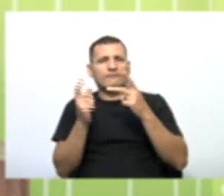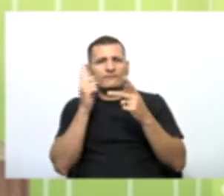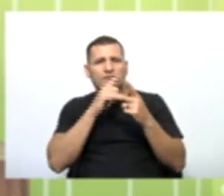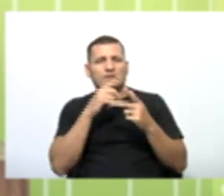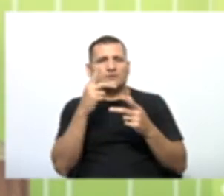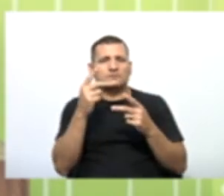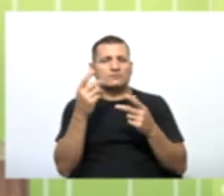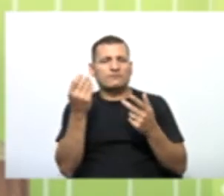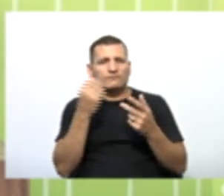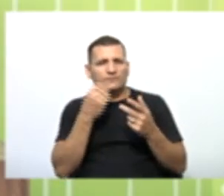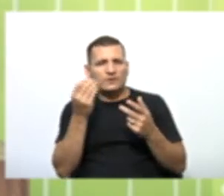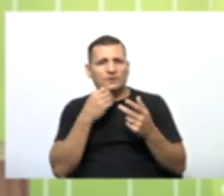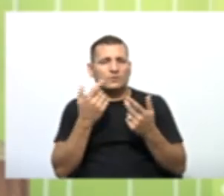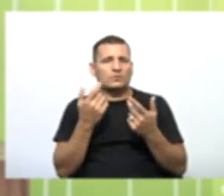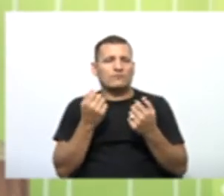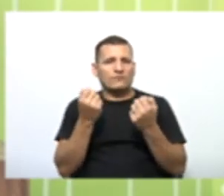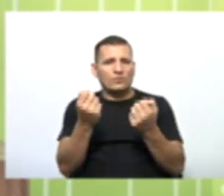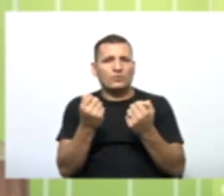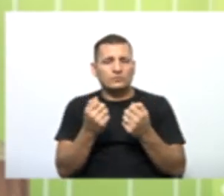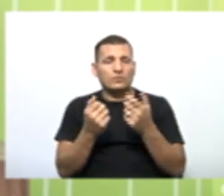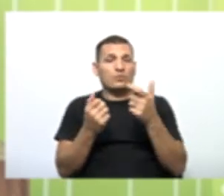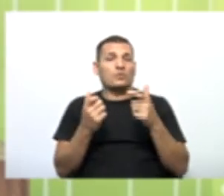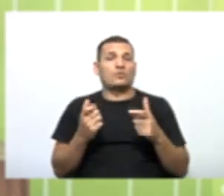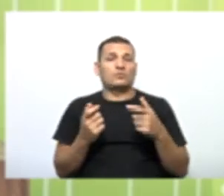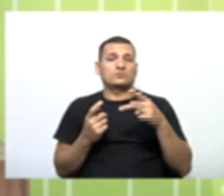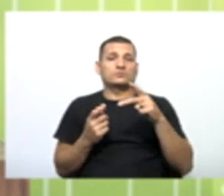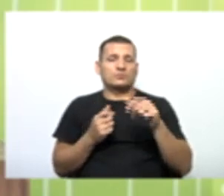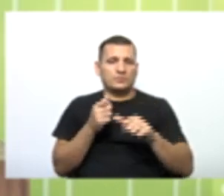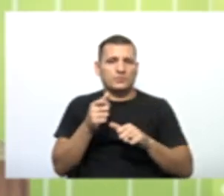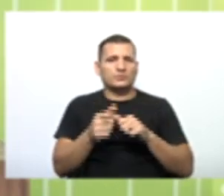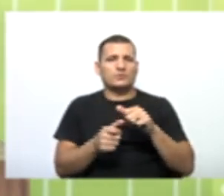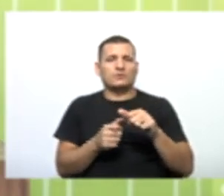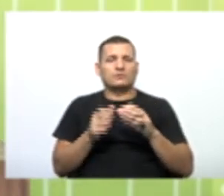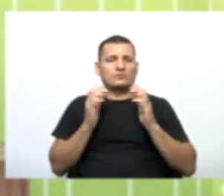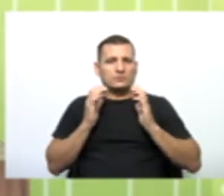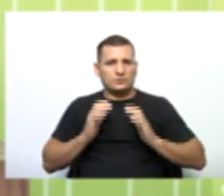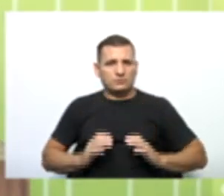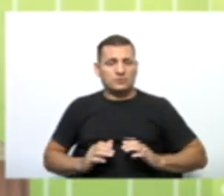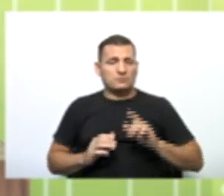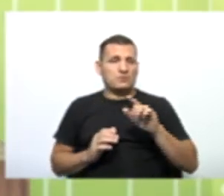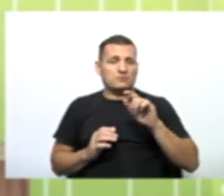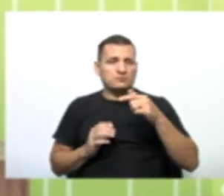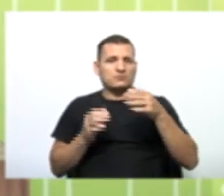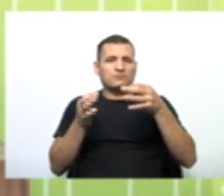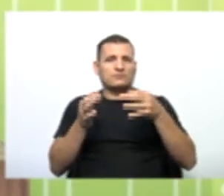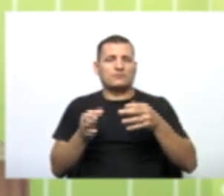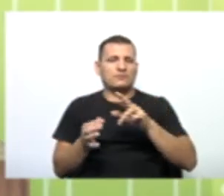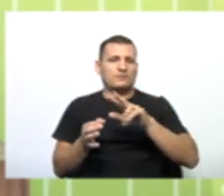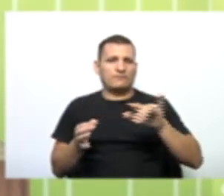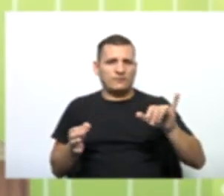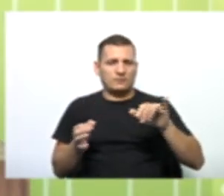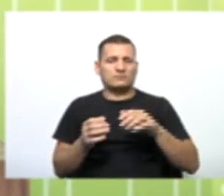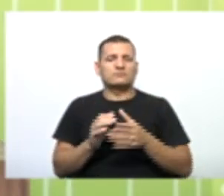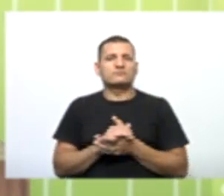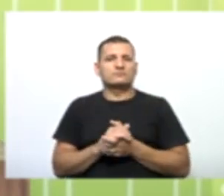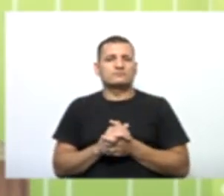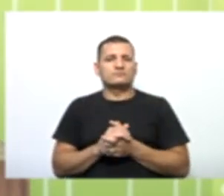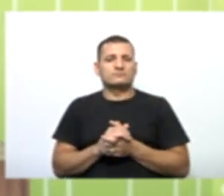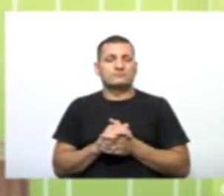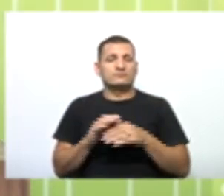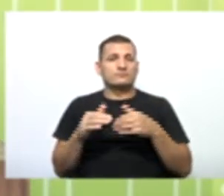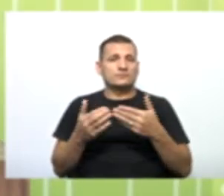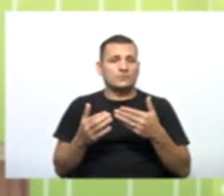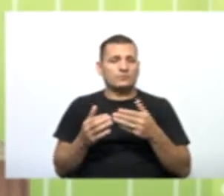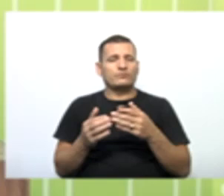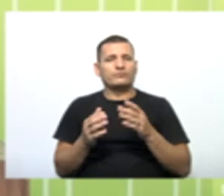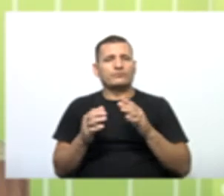fortes, onde você precisa mudar seu modo de agir e só assim você vai conseguir agir retamente. Então o fundamento do